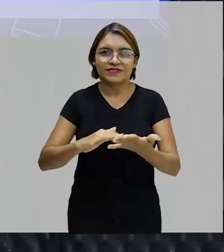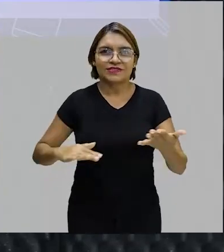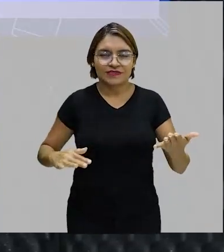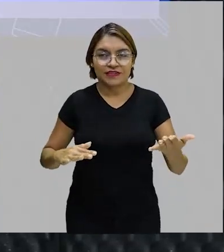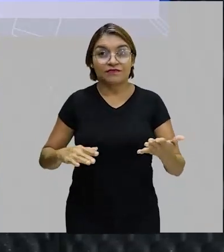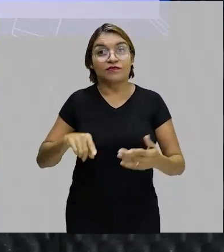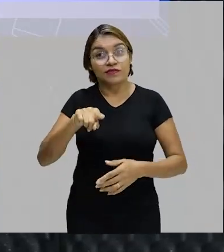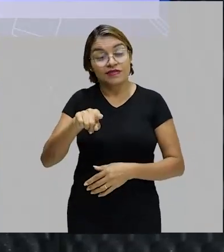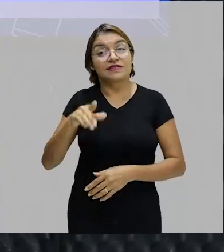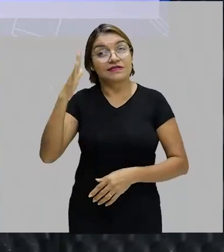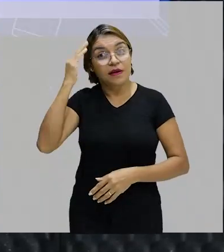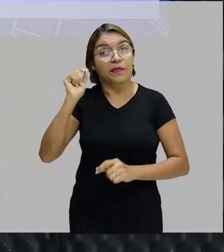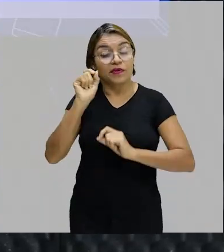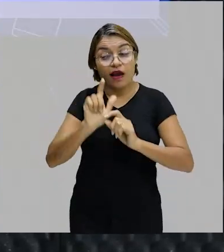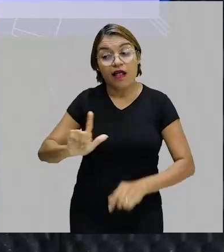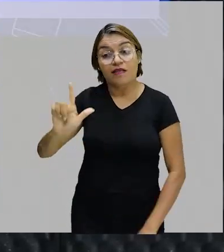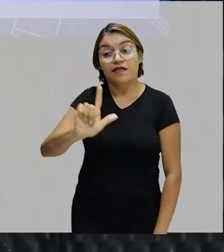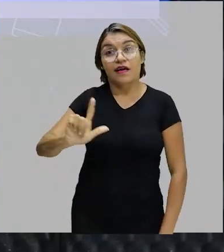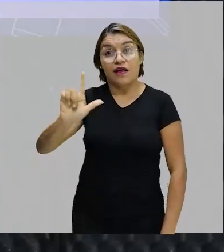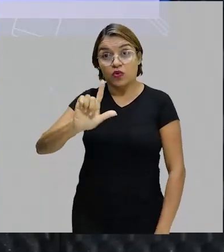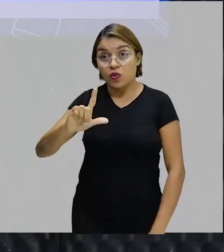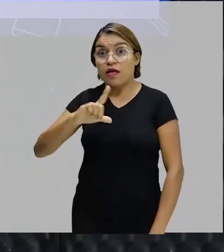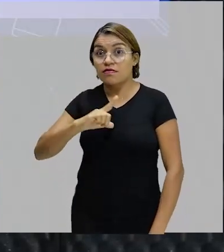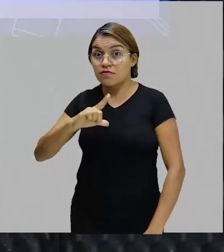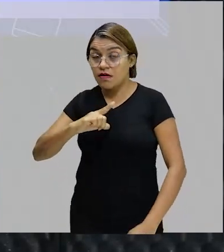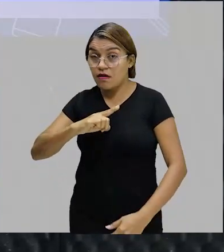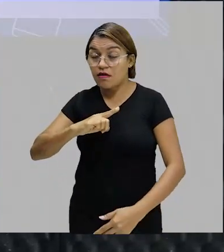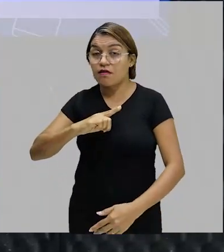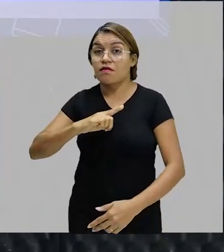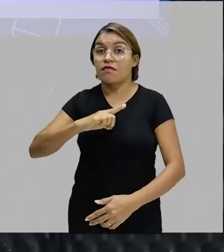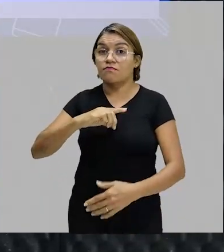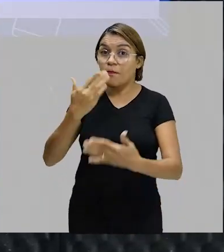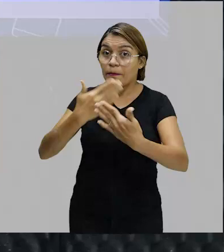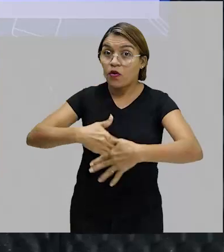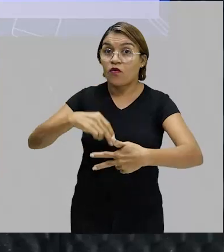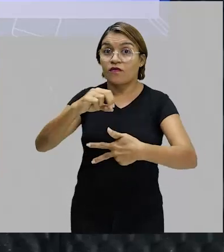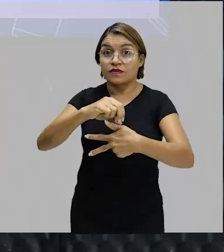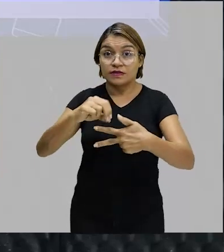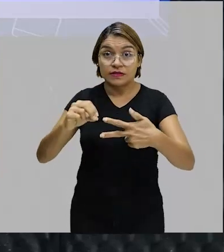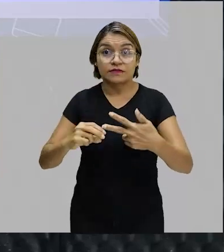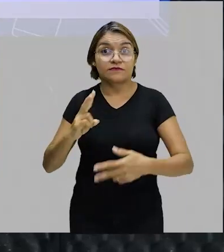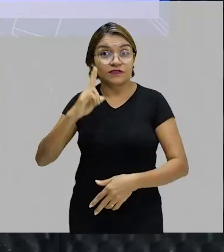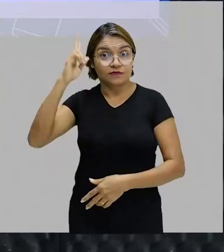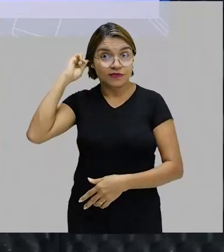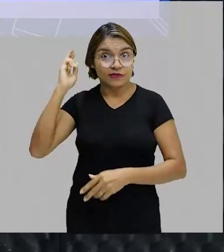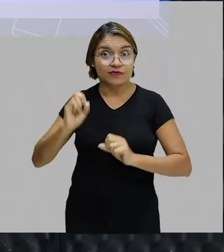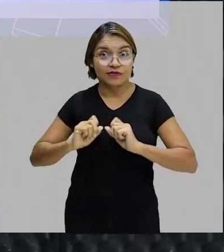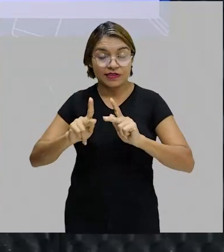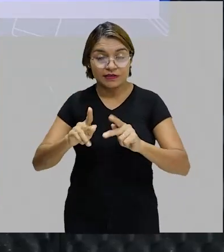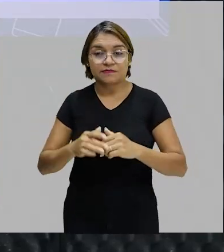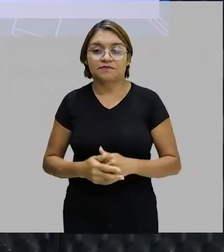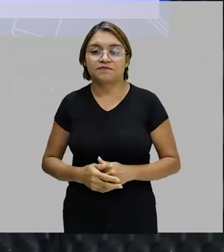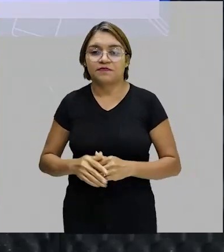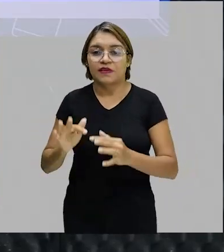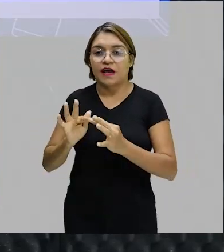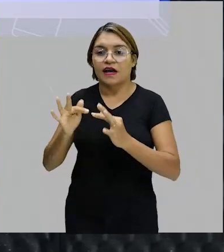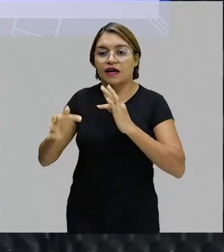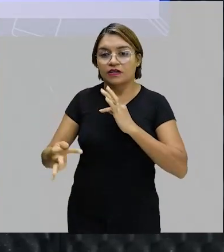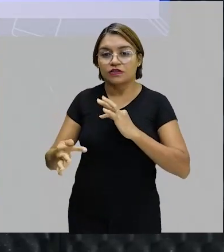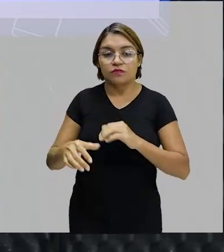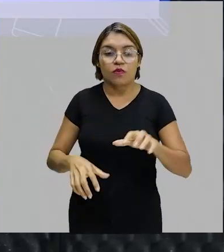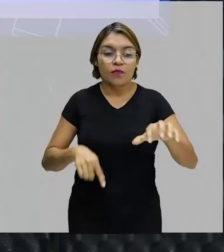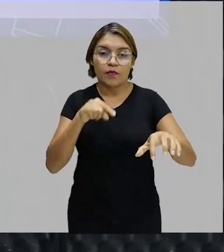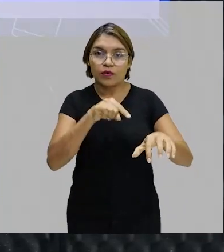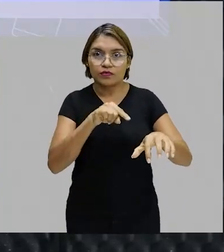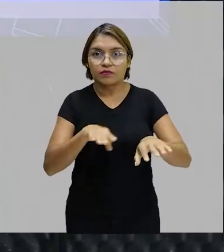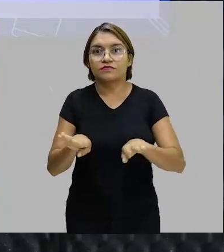que a literatura ela também é bastante cobrada nos exames vestibulares e no Enem. Então vamos lá para arcadismo em Portugal e